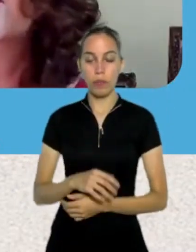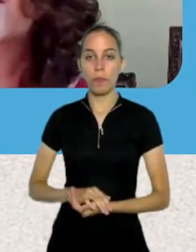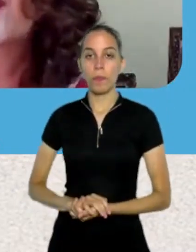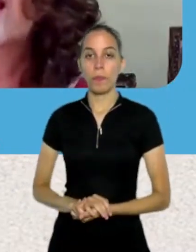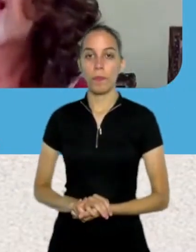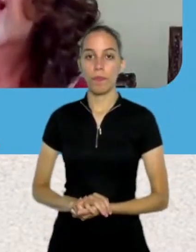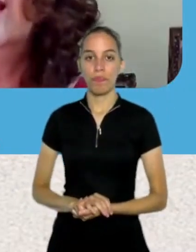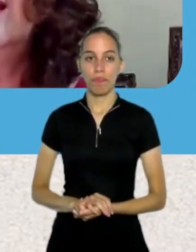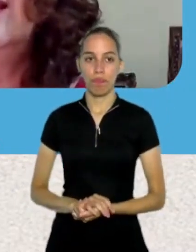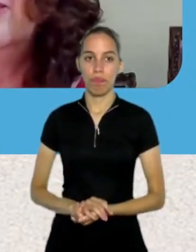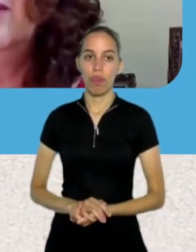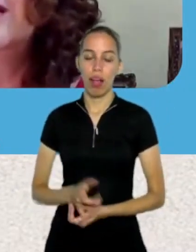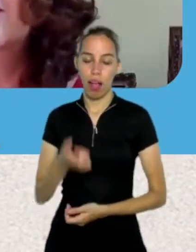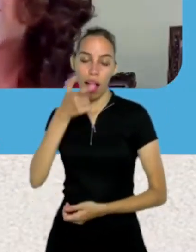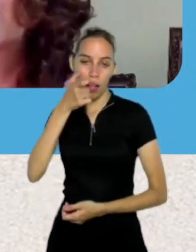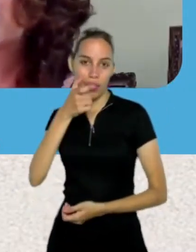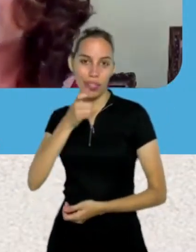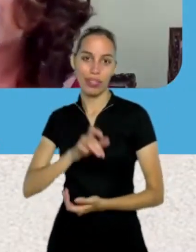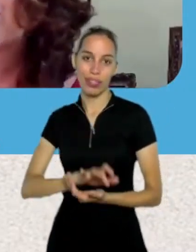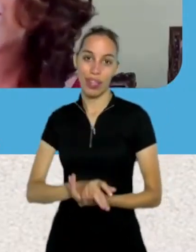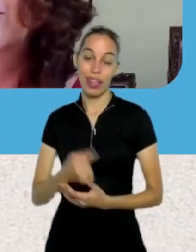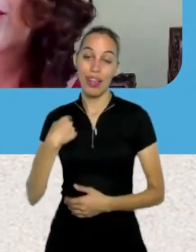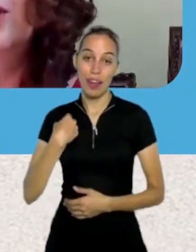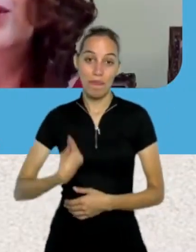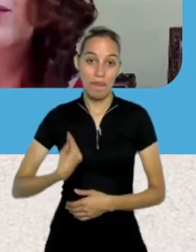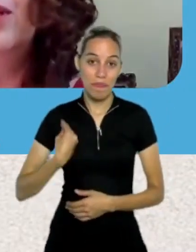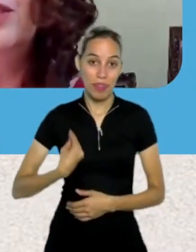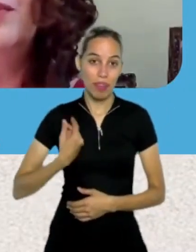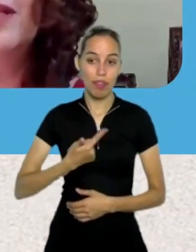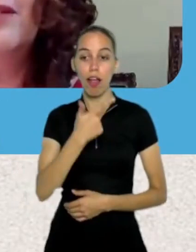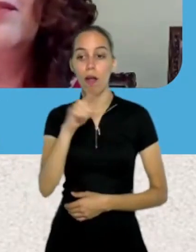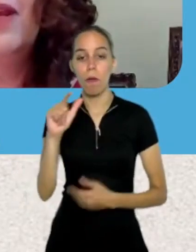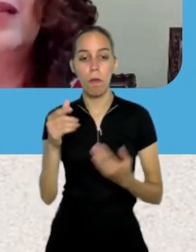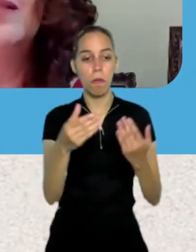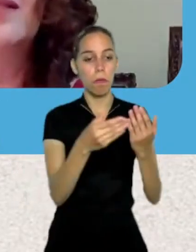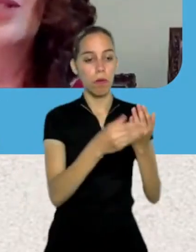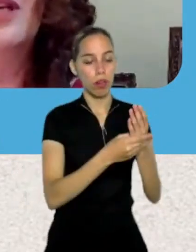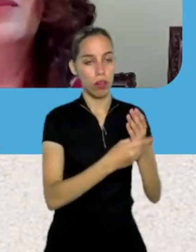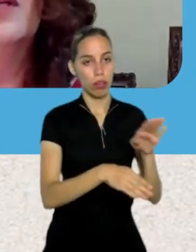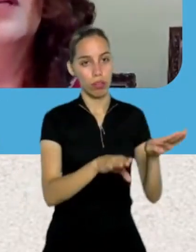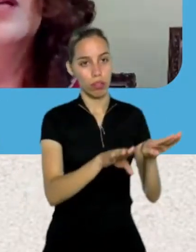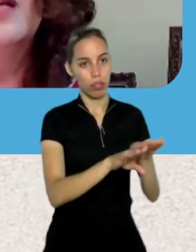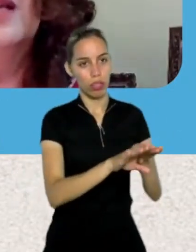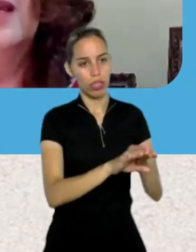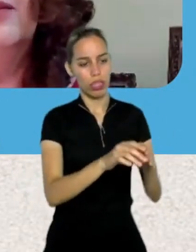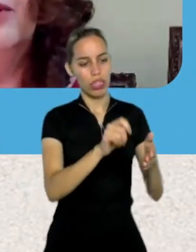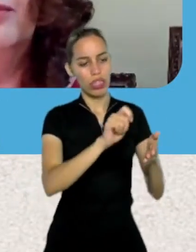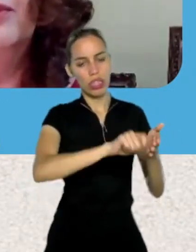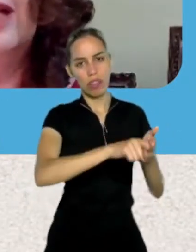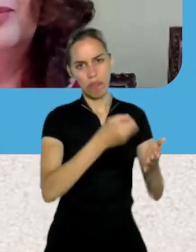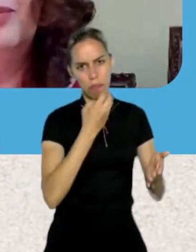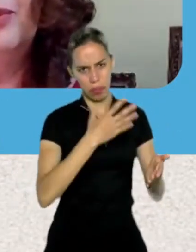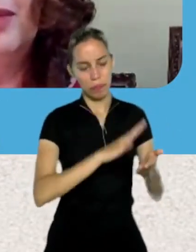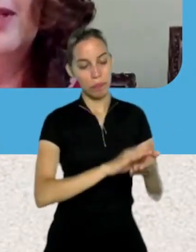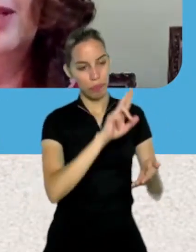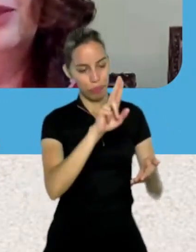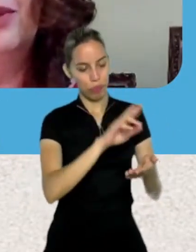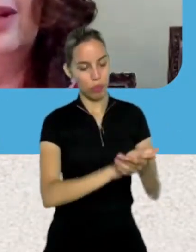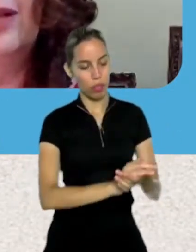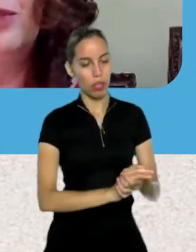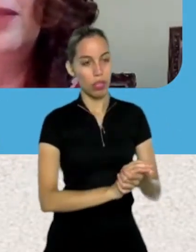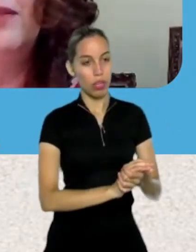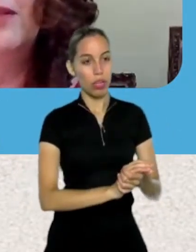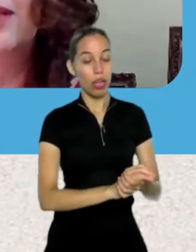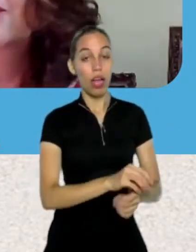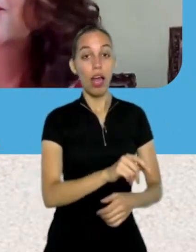interessante. E eu participo de um outro coletivo, Coletivo Escreviventes, que chama, que foi fundado por uma escritora